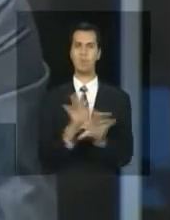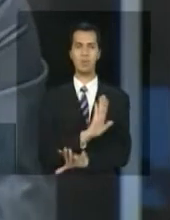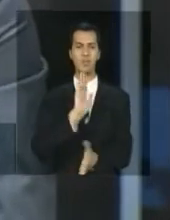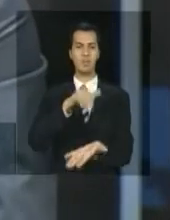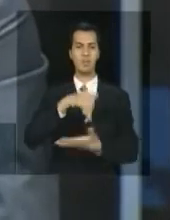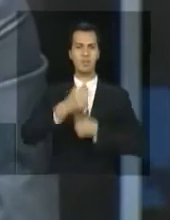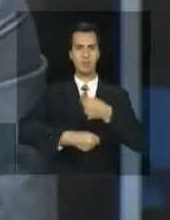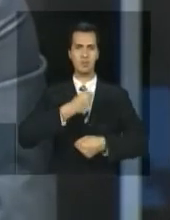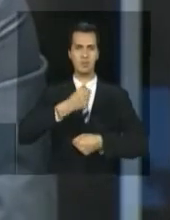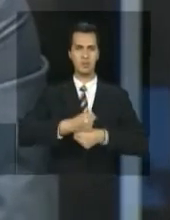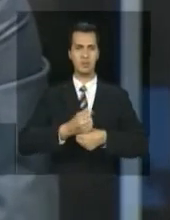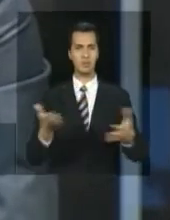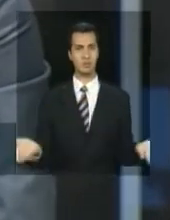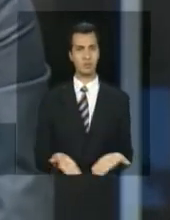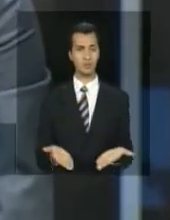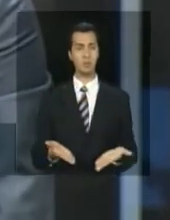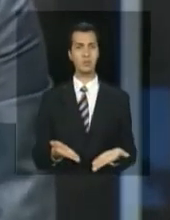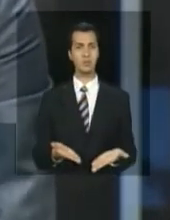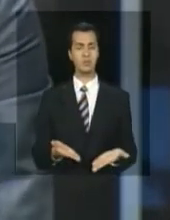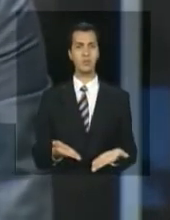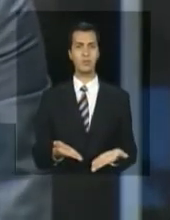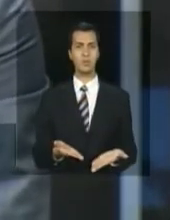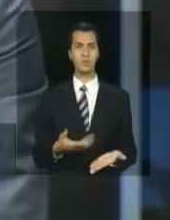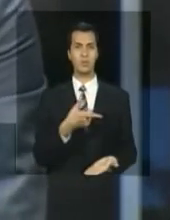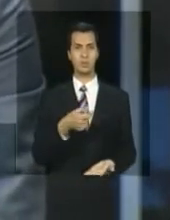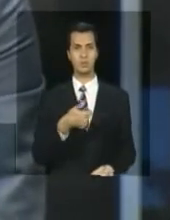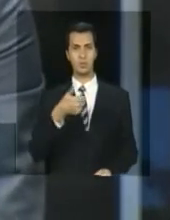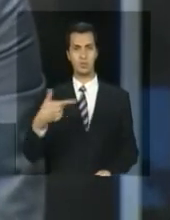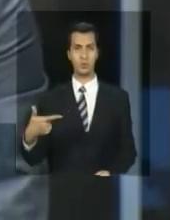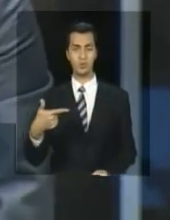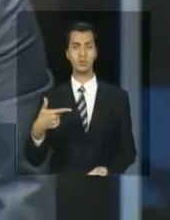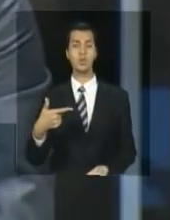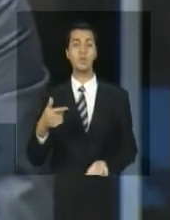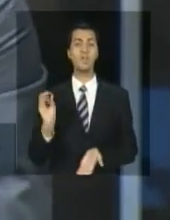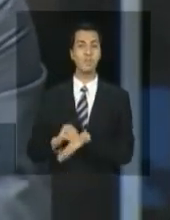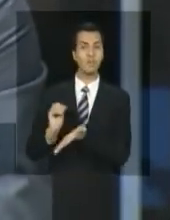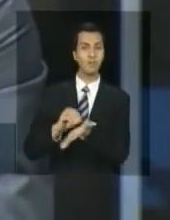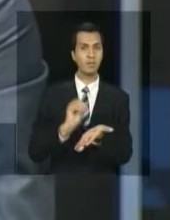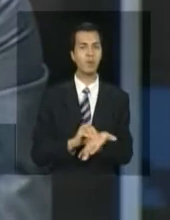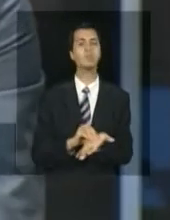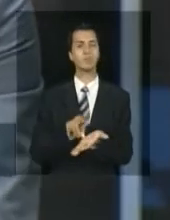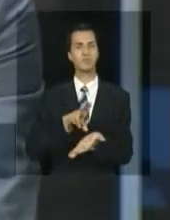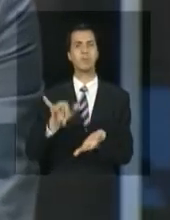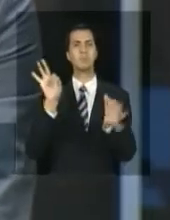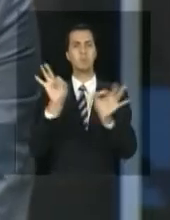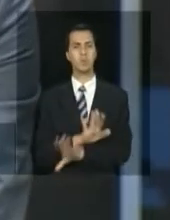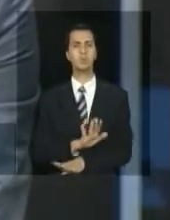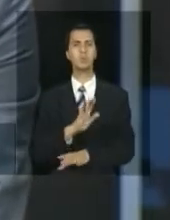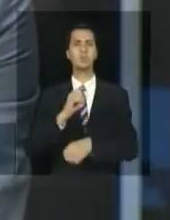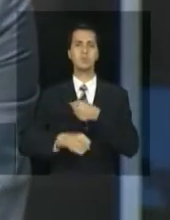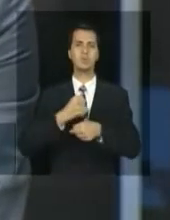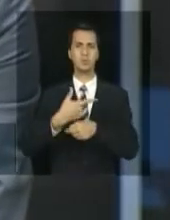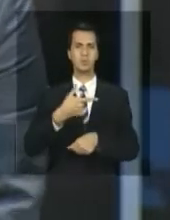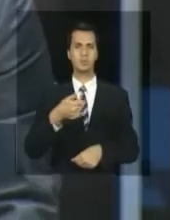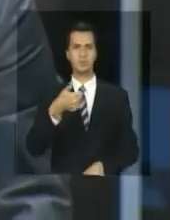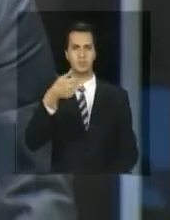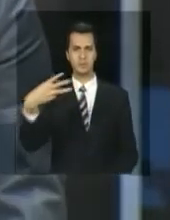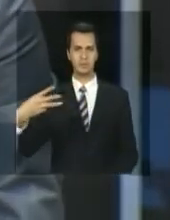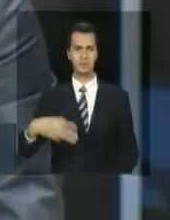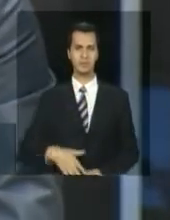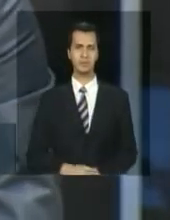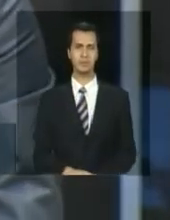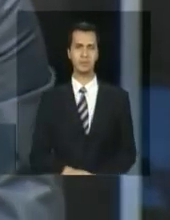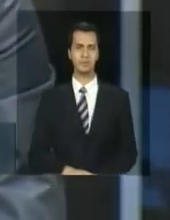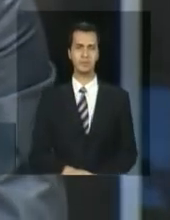em 2013. A rede hoteleira está em expansão, também apoiada pelo financiamento